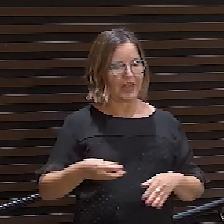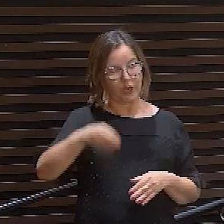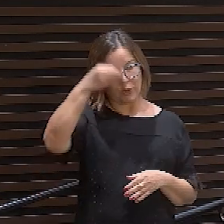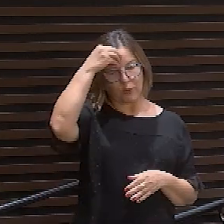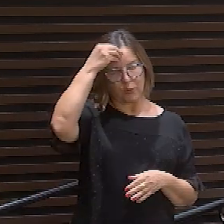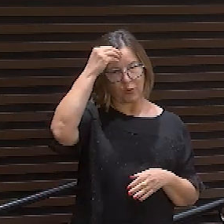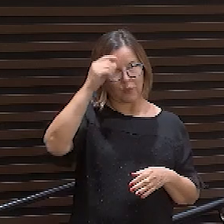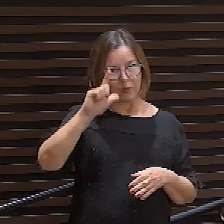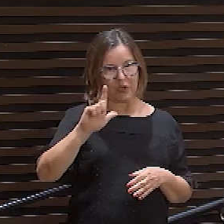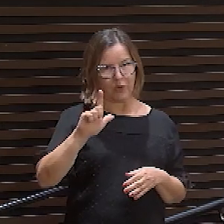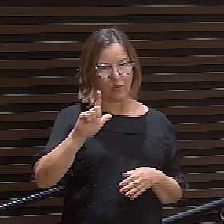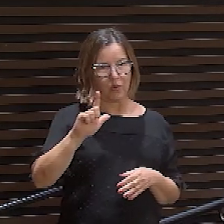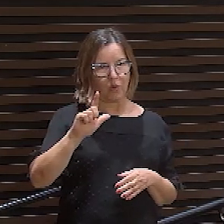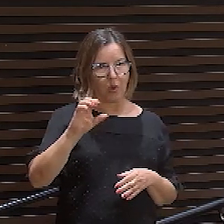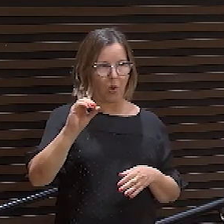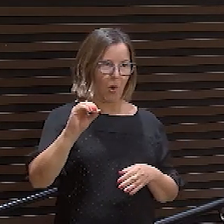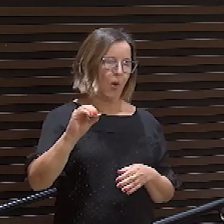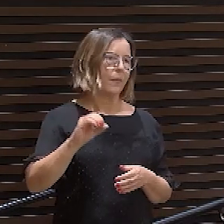Quando Abraão